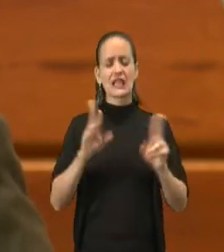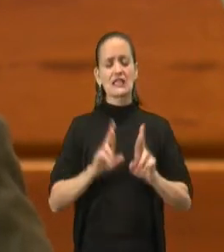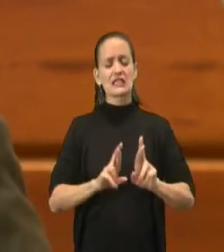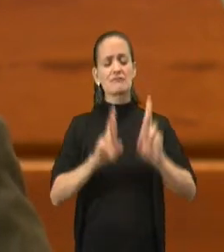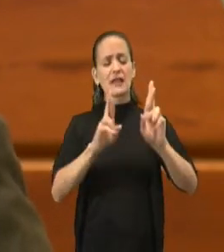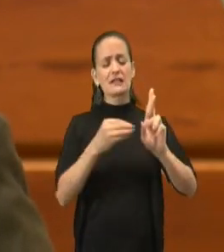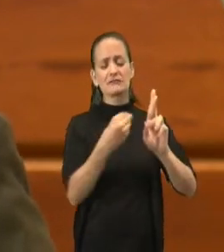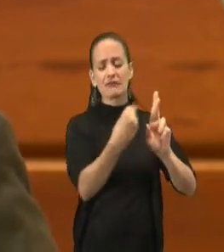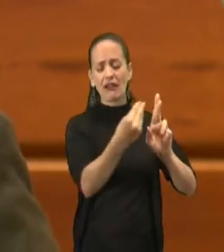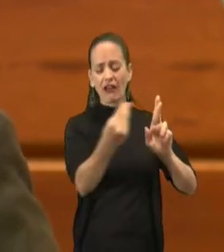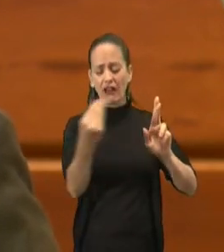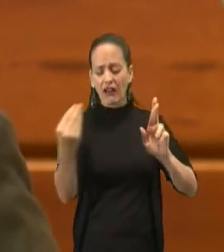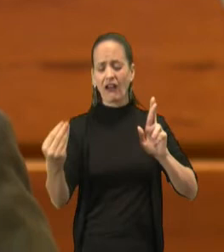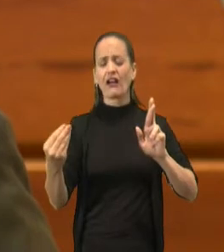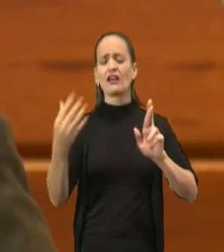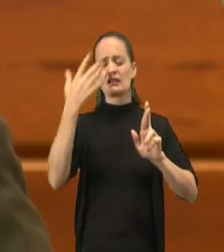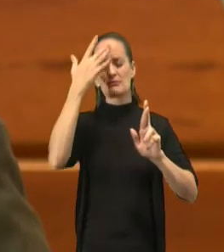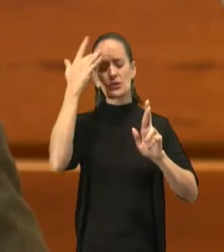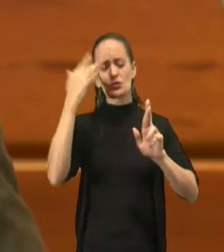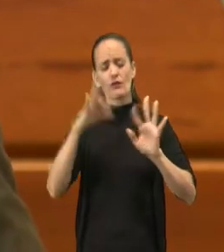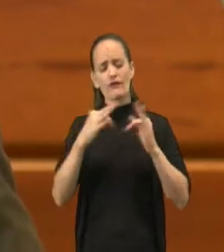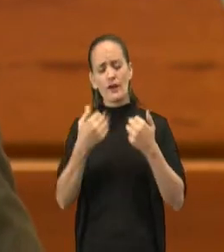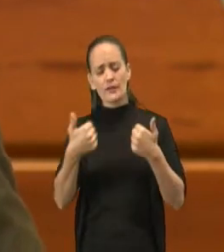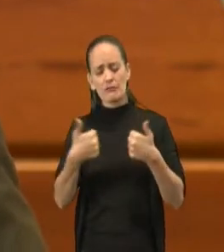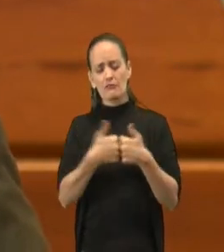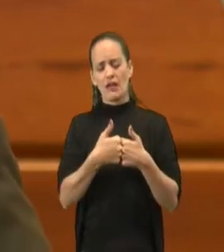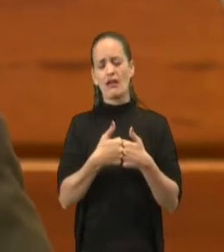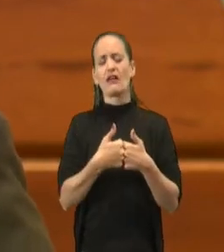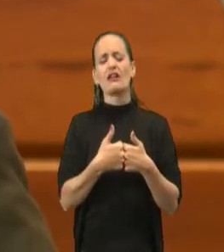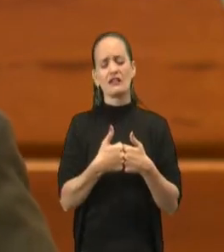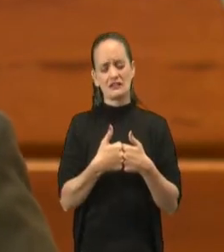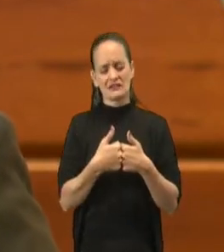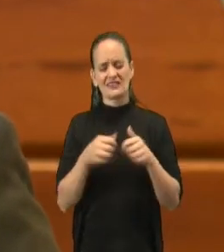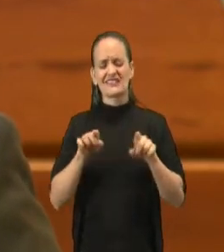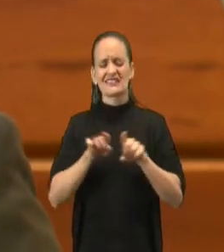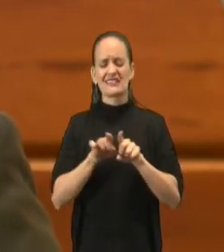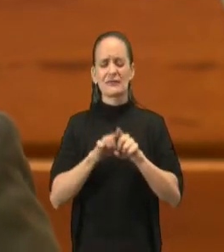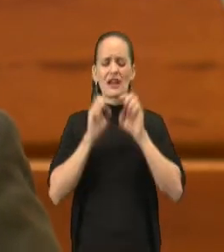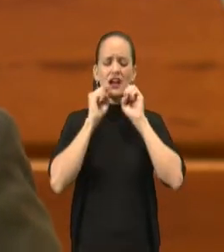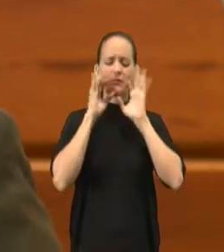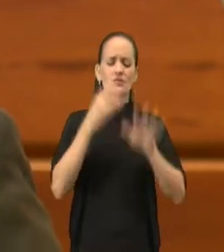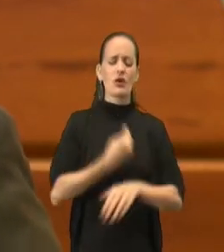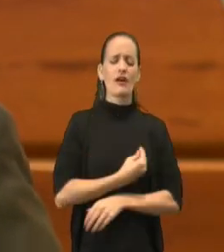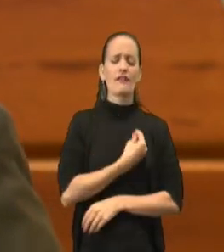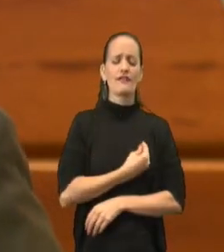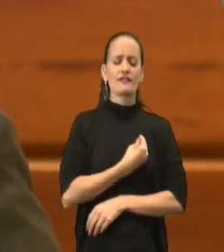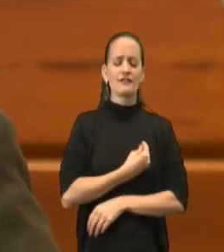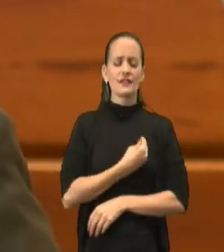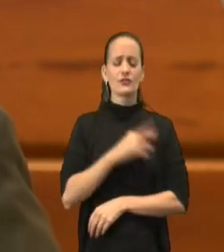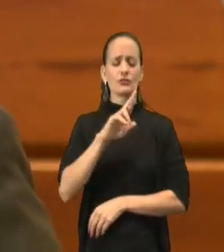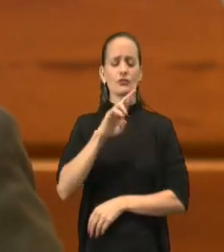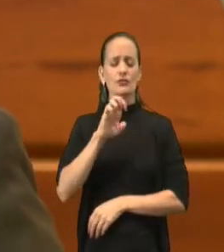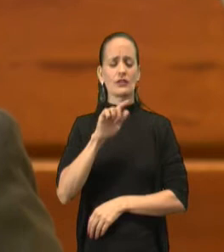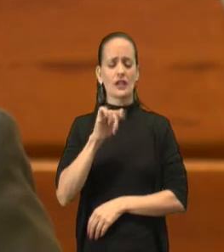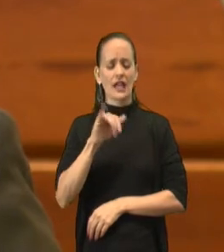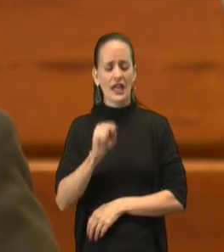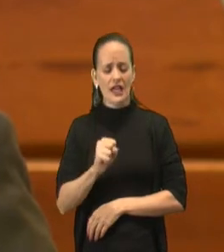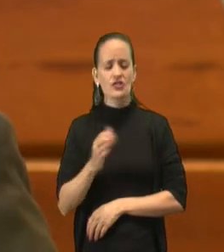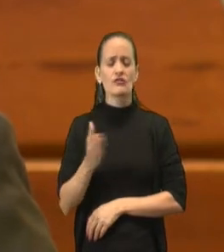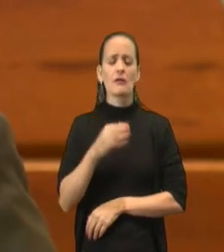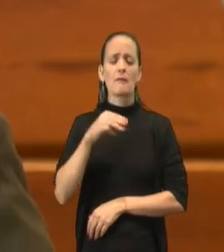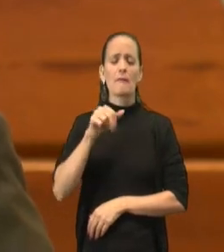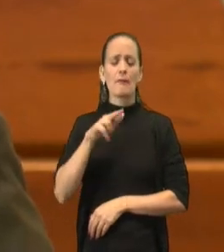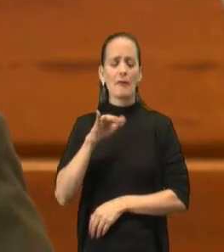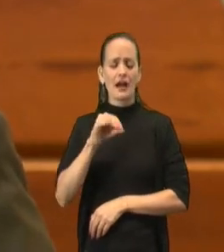estão próximos, cuidando, Senhor Deus. Abençoa, Pai, a vida do irmão Regis, Senhor Deus, do irmão Marco Ribas, Senhor Deus, e